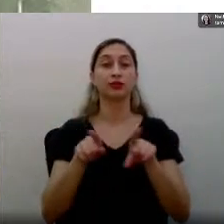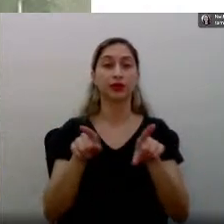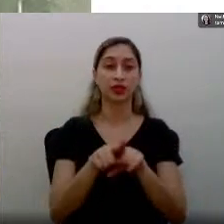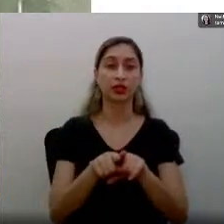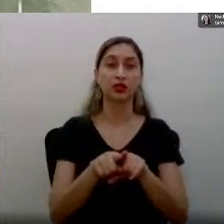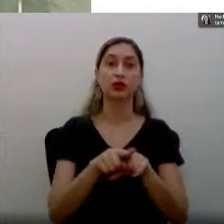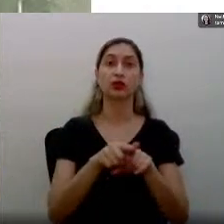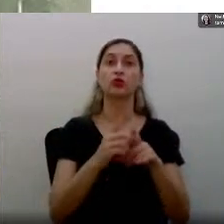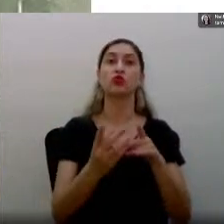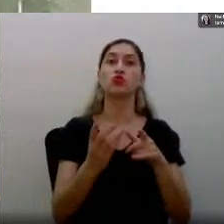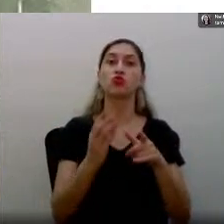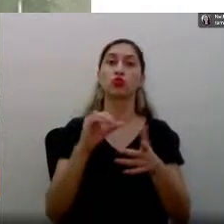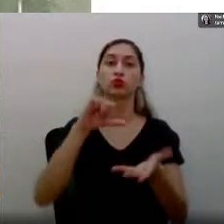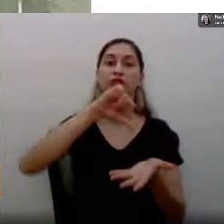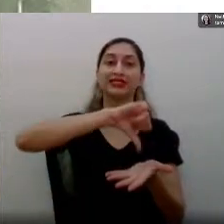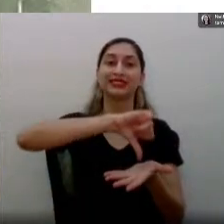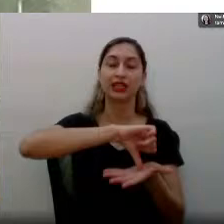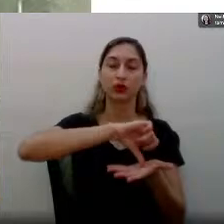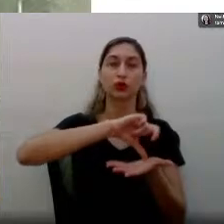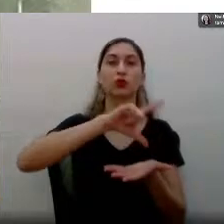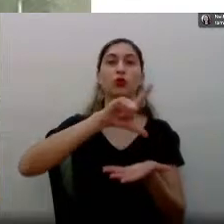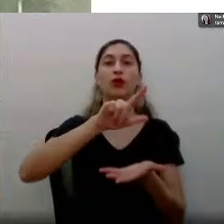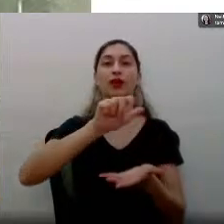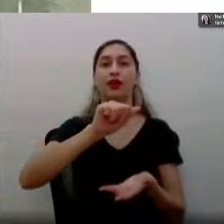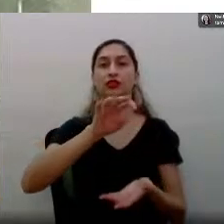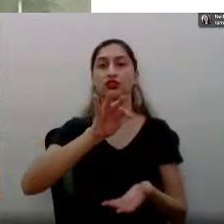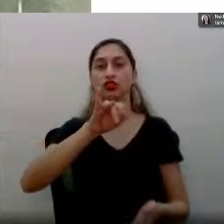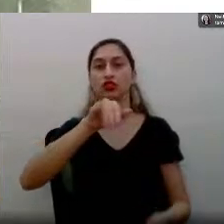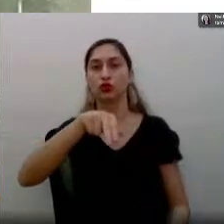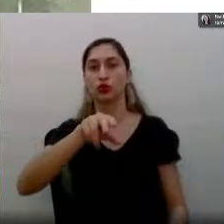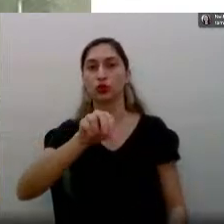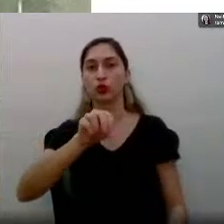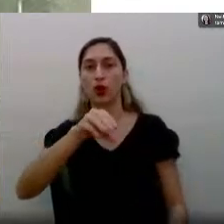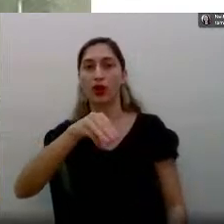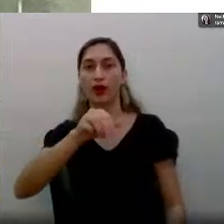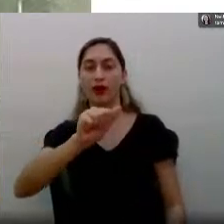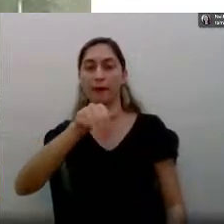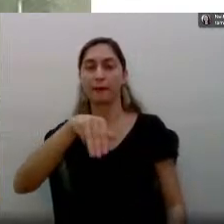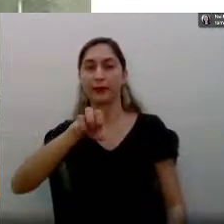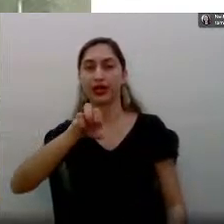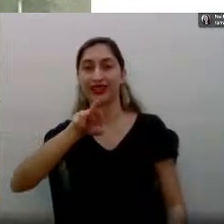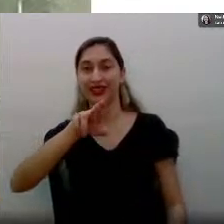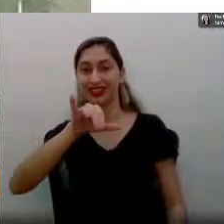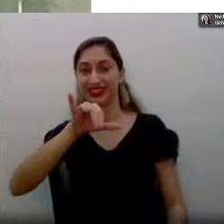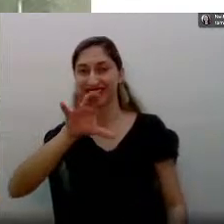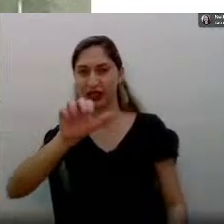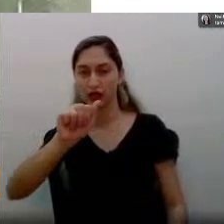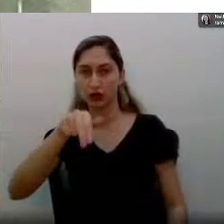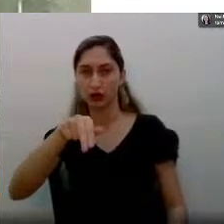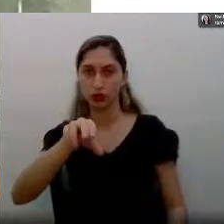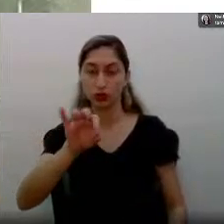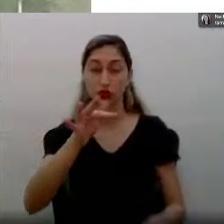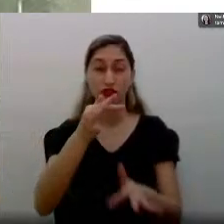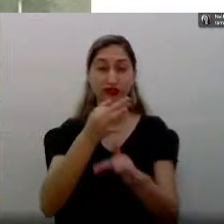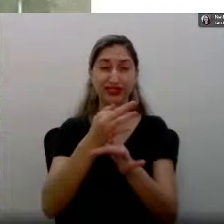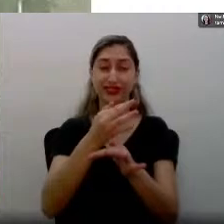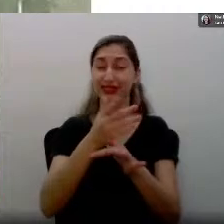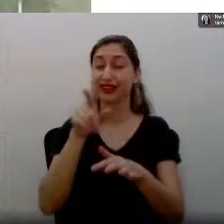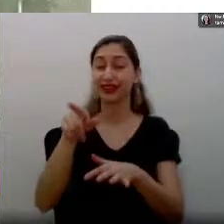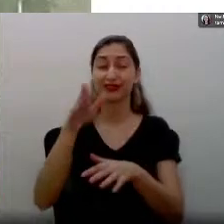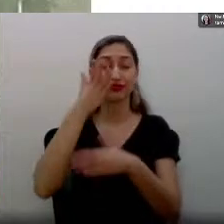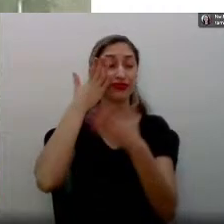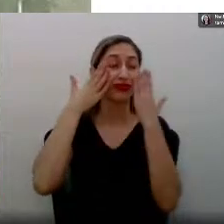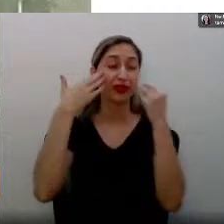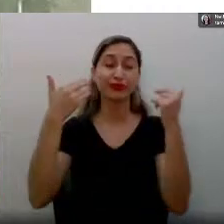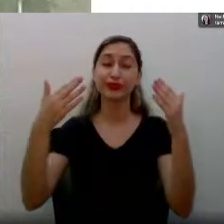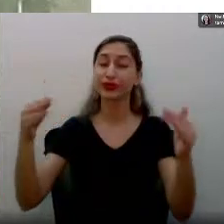latino-americano de física né E se destacou por diversas atividades de ensino tá é o modo como a gente